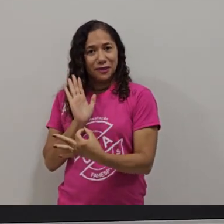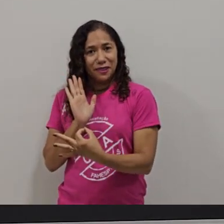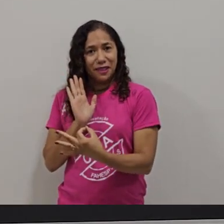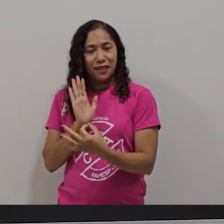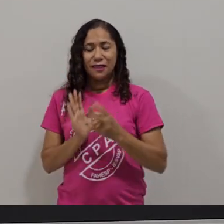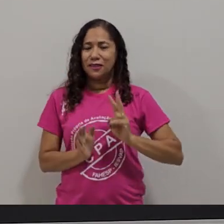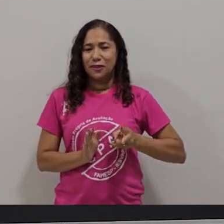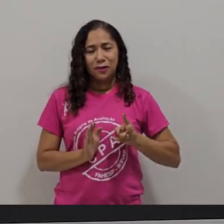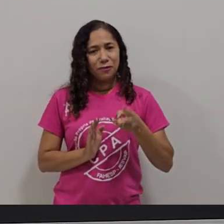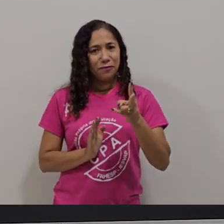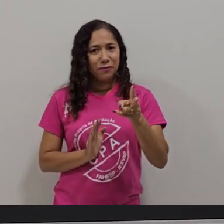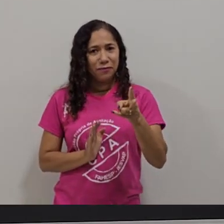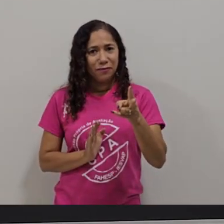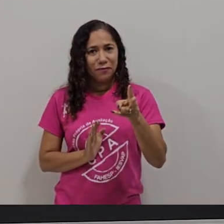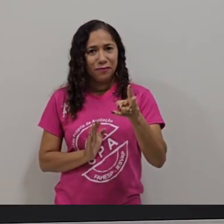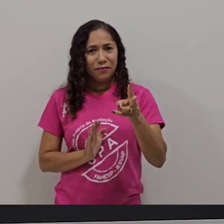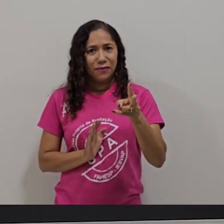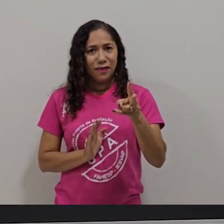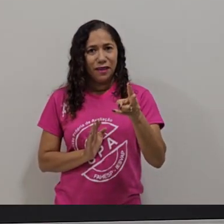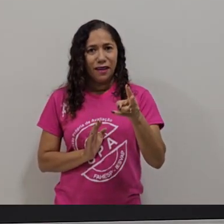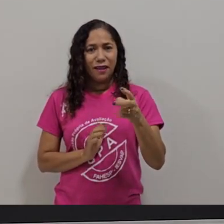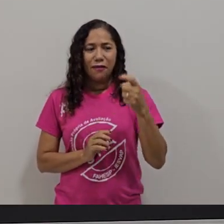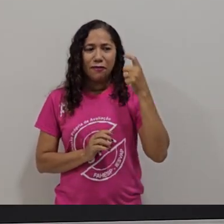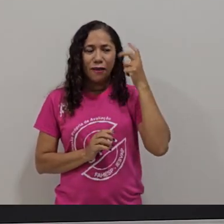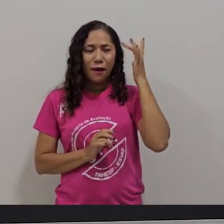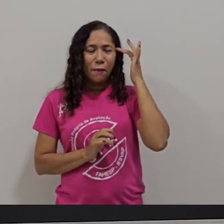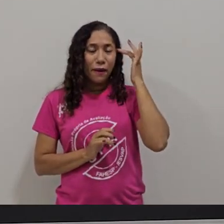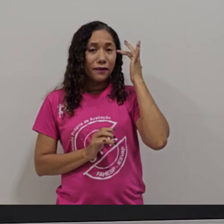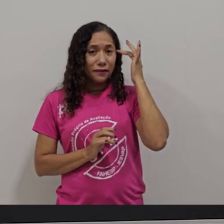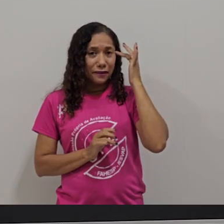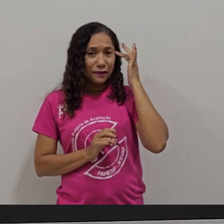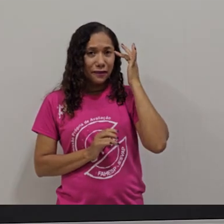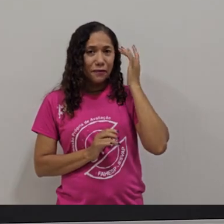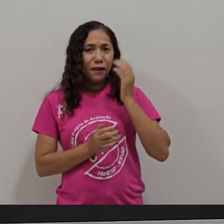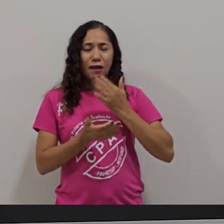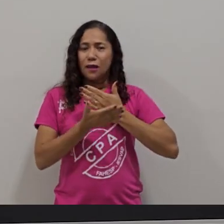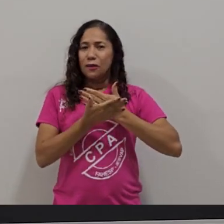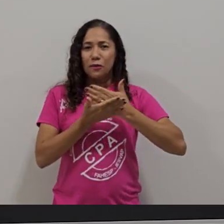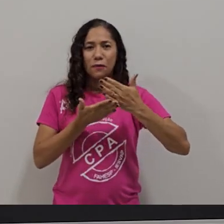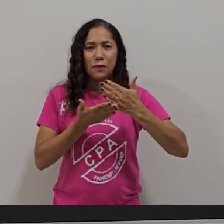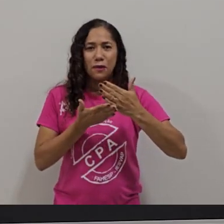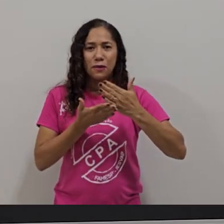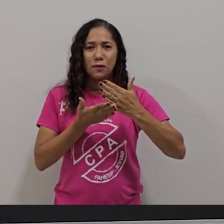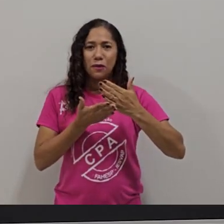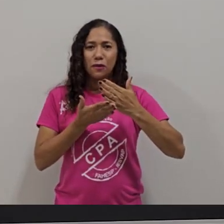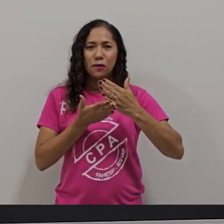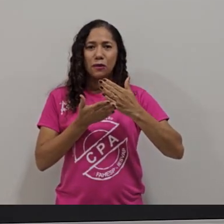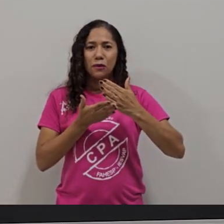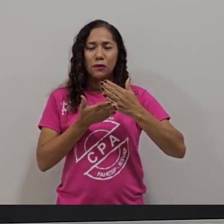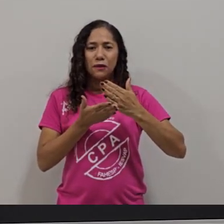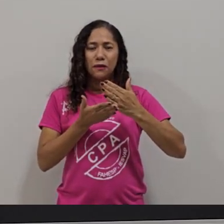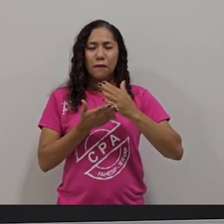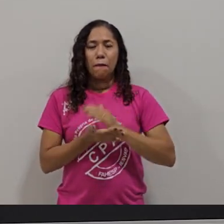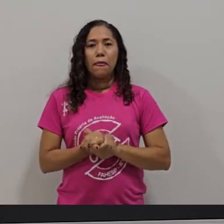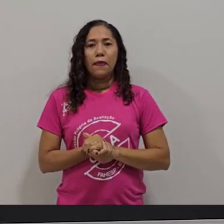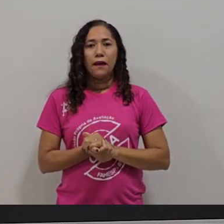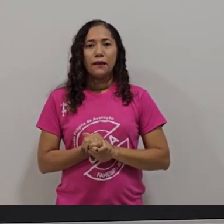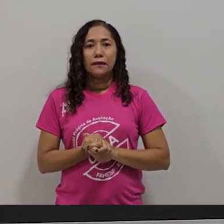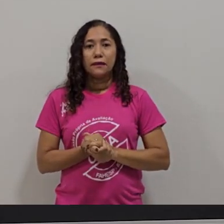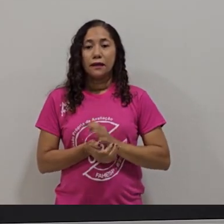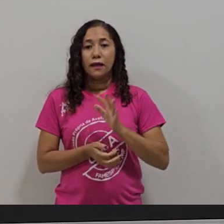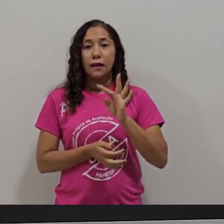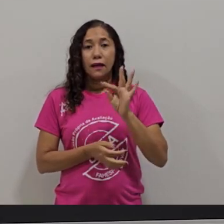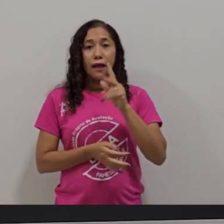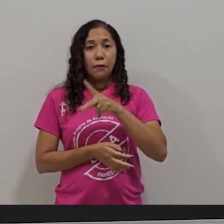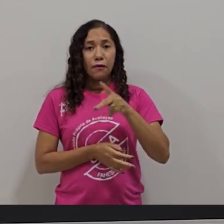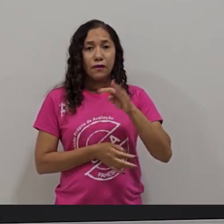de continuidade, ela foi amadurecida na sala, mas partiu desse precedente trazido pela professora